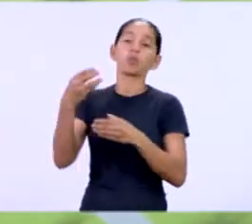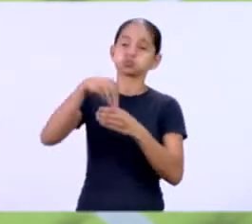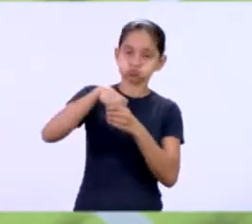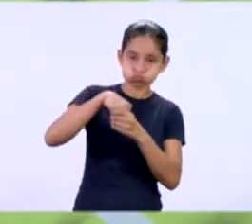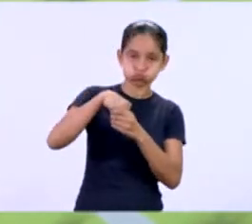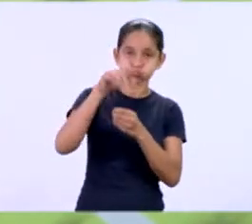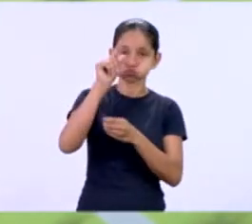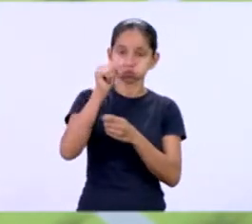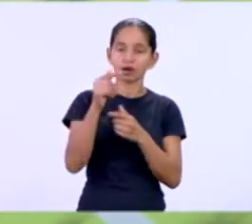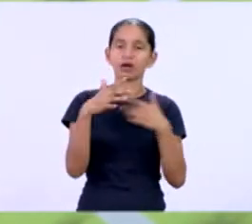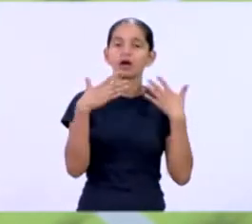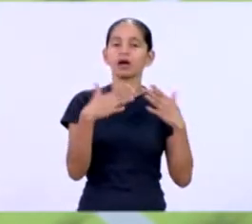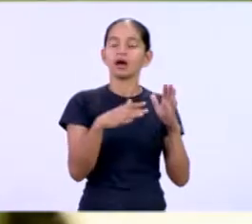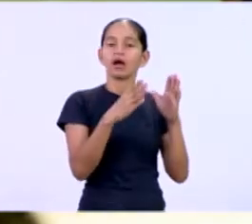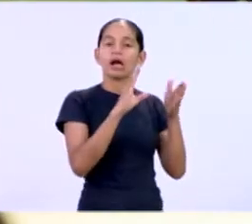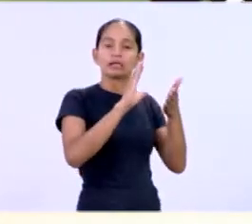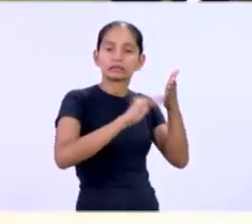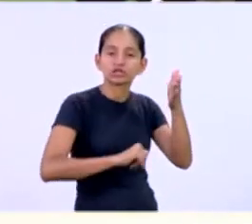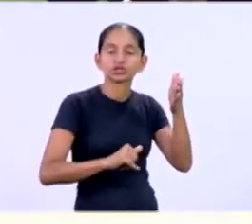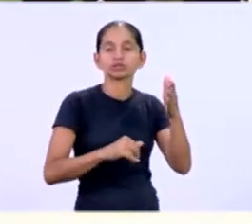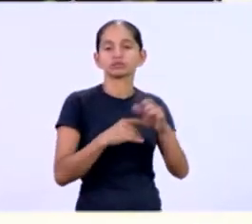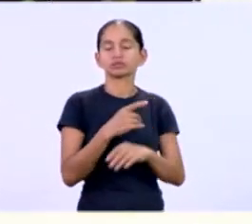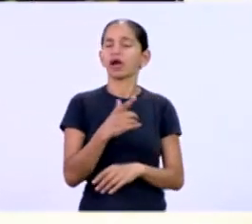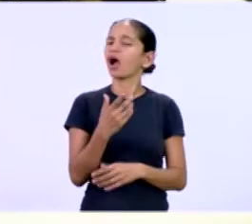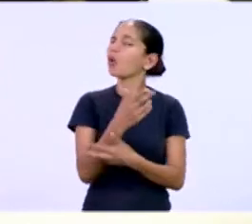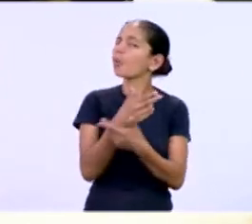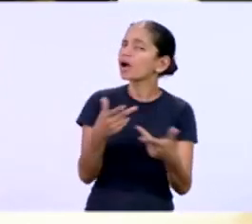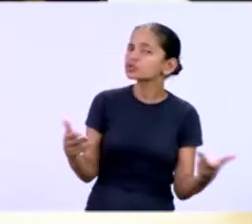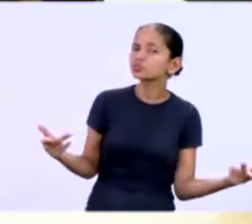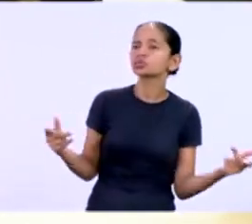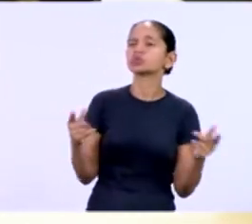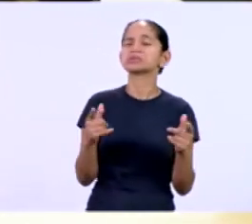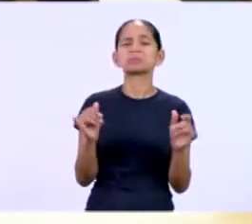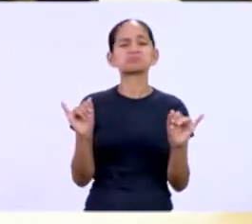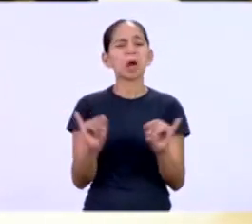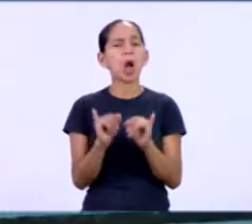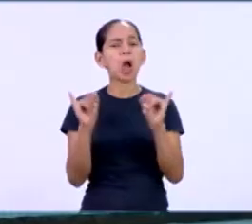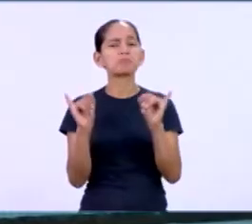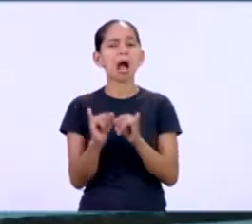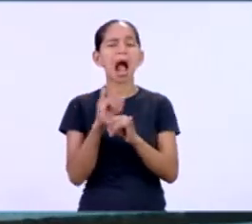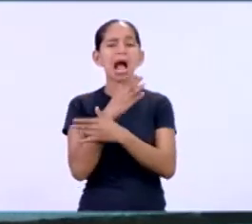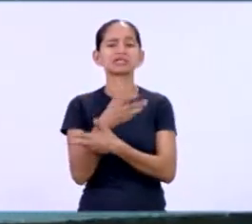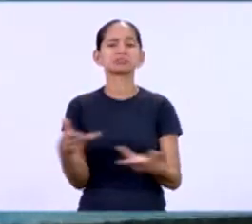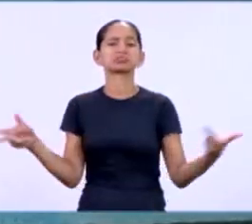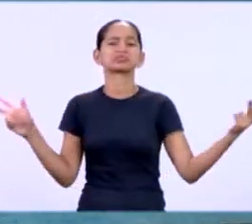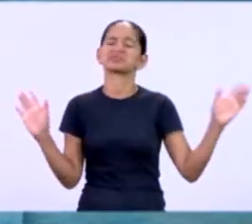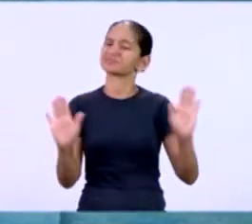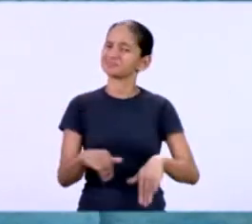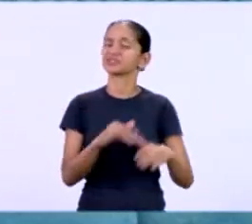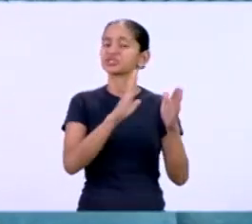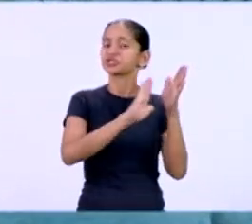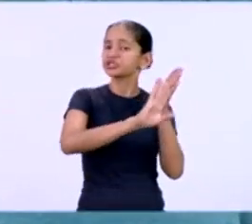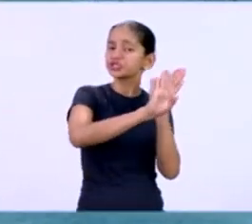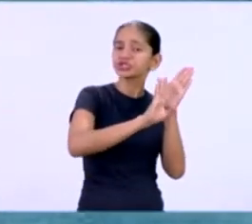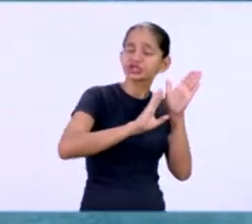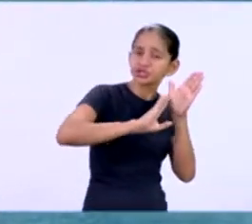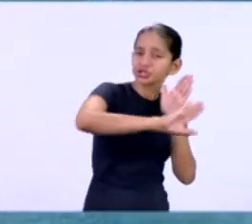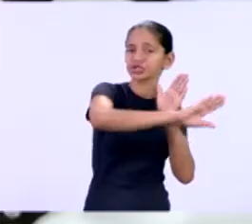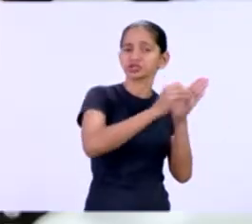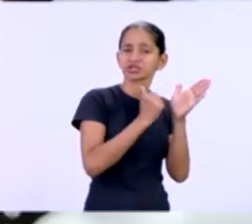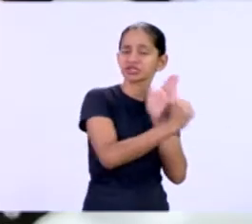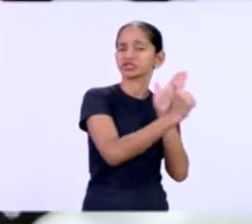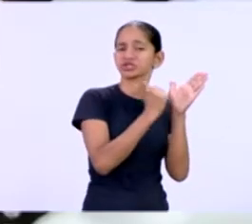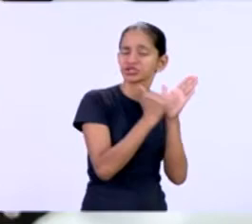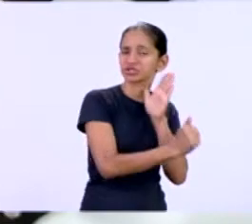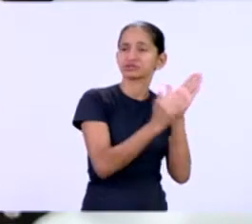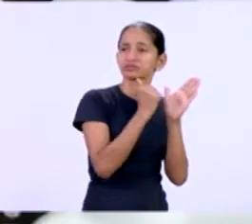torna um problema. Os gastos desnecessários, compras sem planejamento ou até aqueles eventuais acidentes que